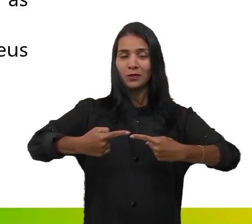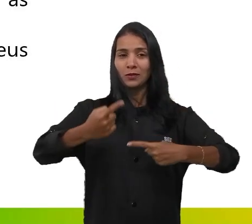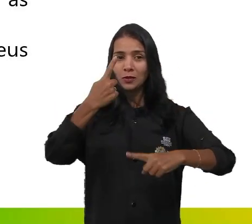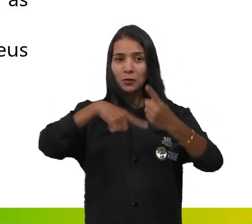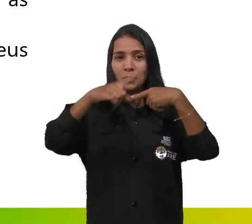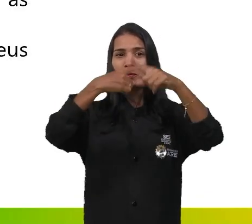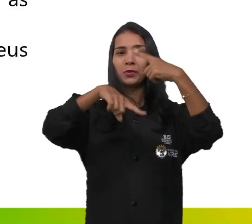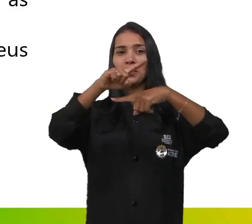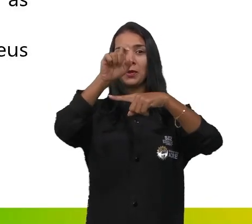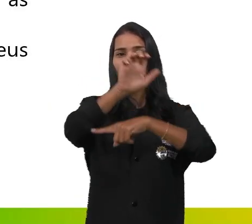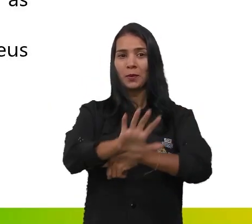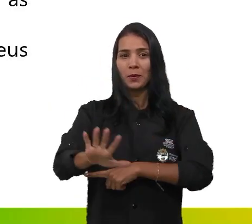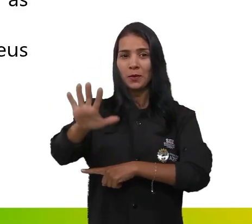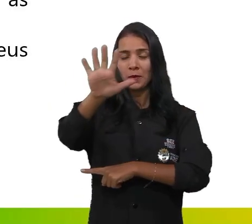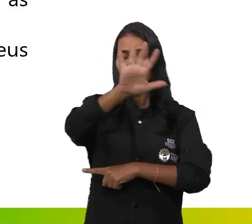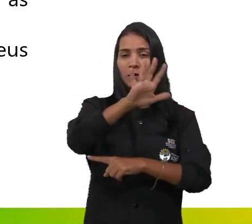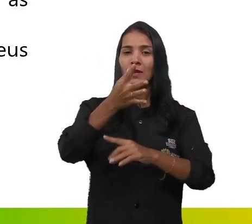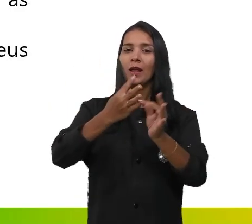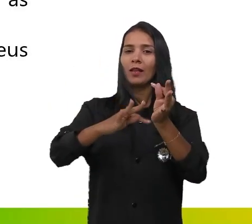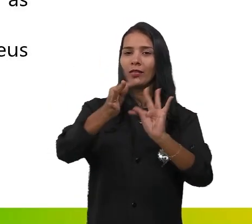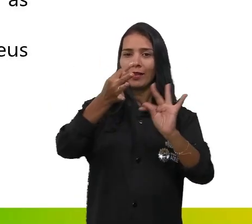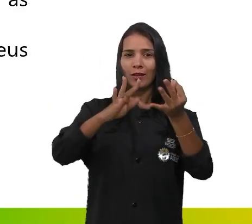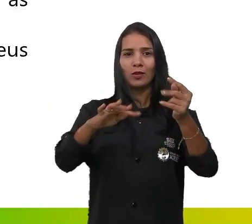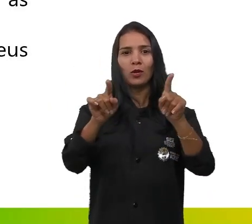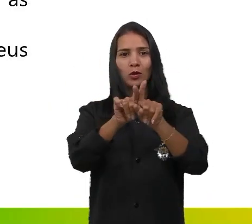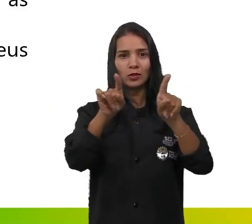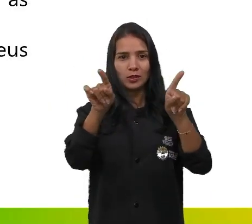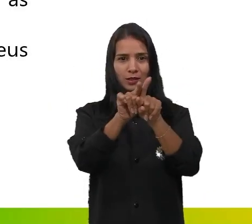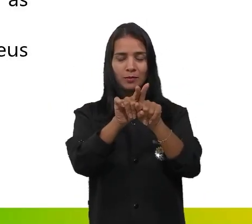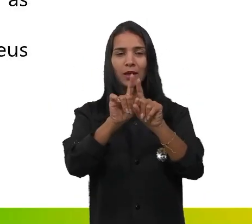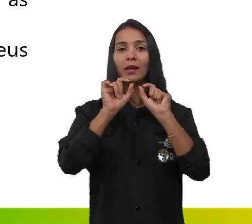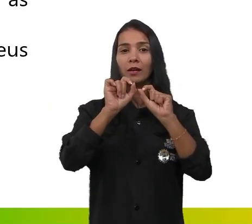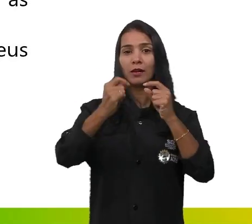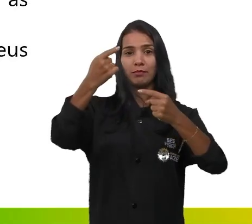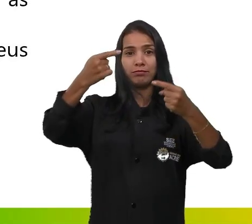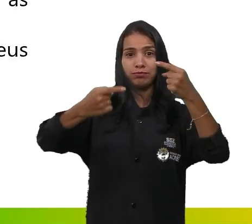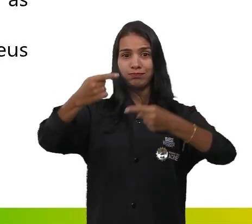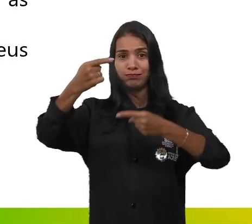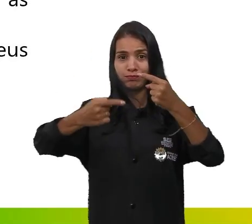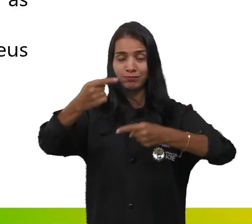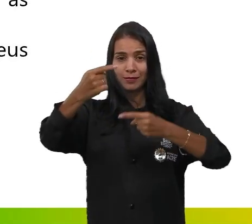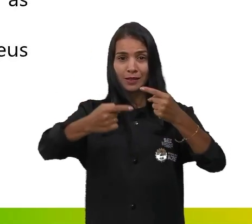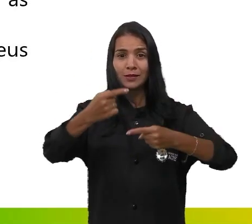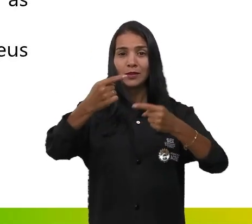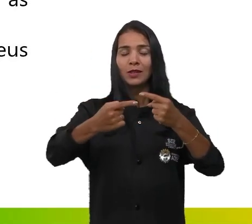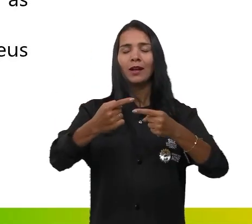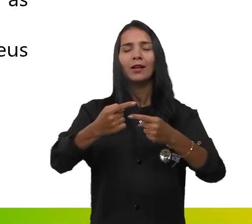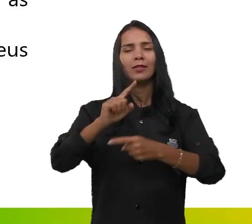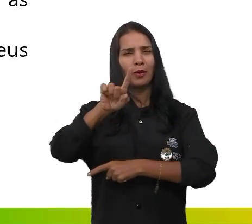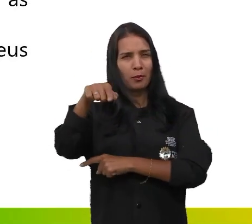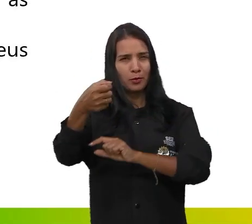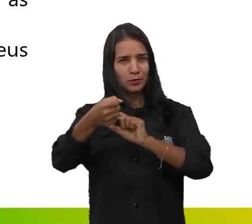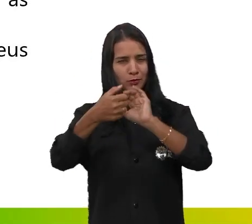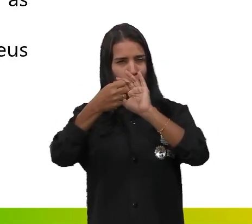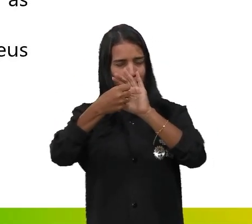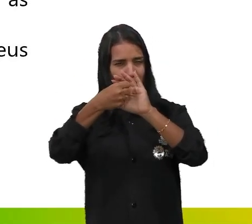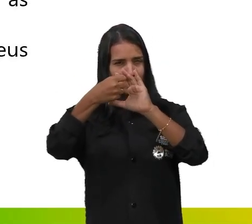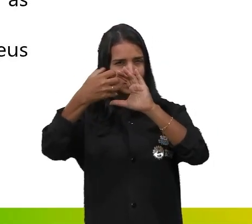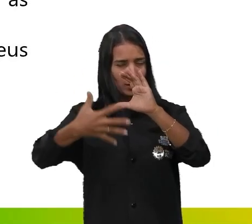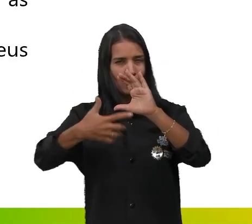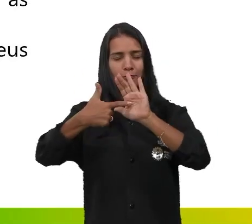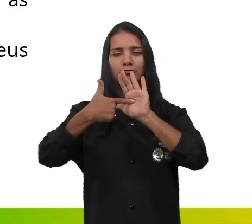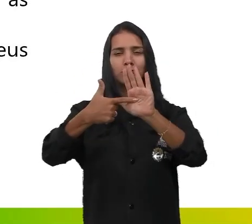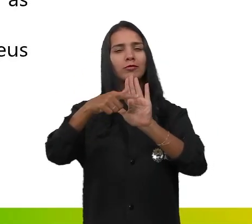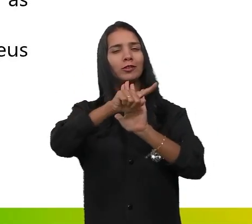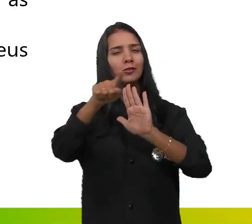supremacia científica e tecnológica durante esse período. Eu trouxe inclusive um exemplo que eu vou já mostrar para vocês. Nós